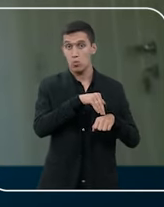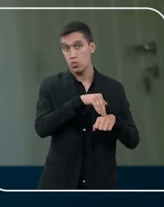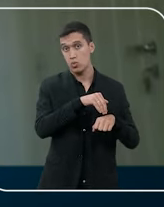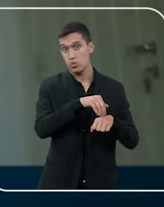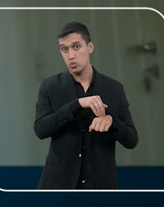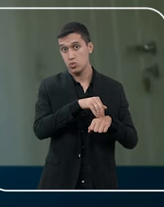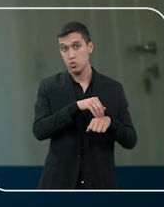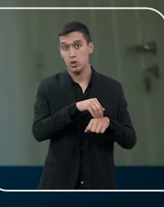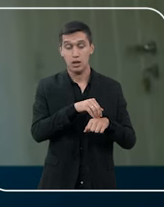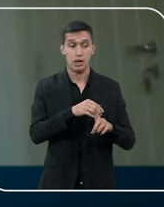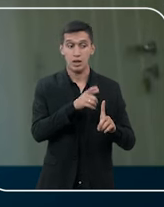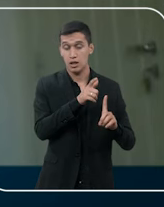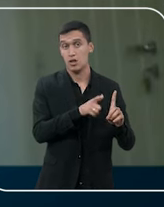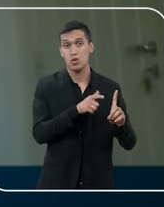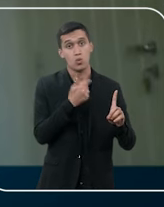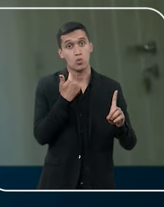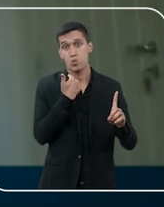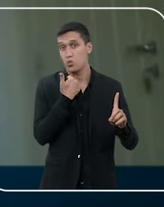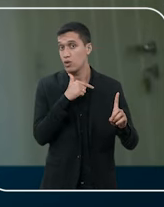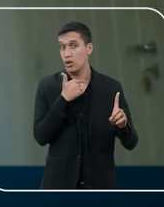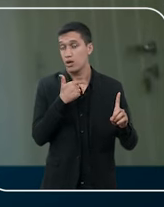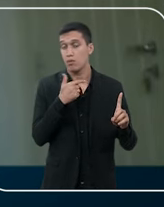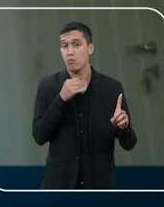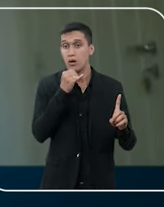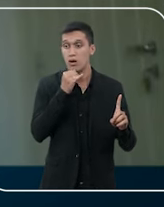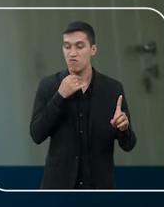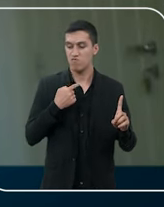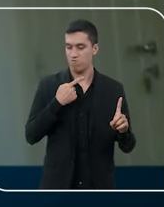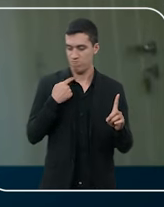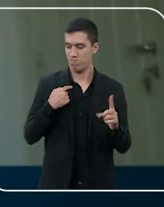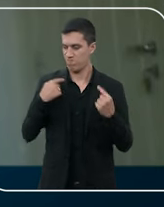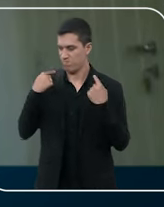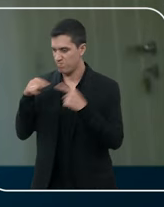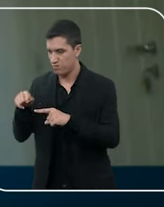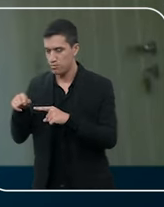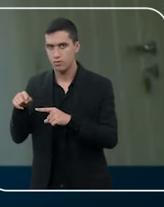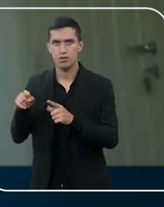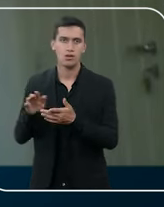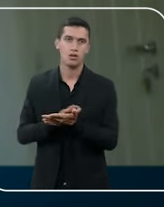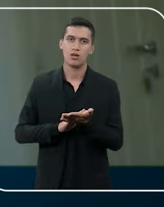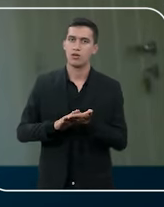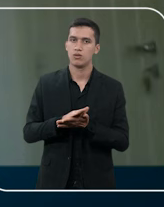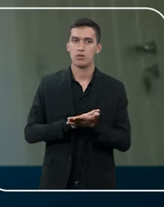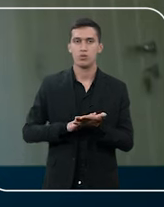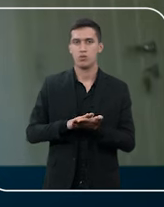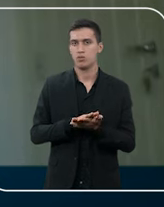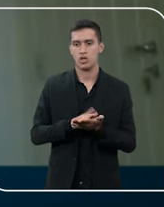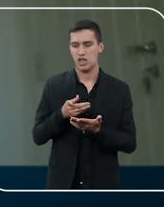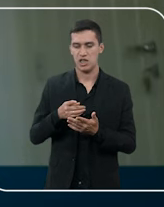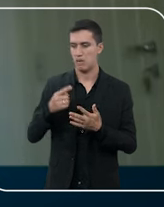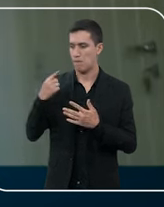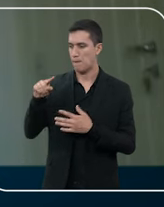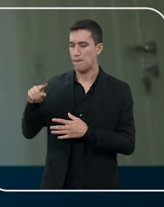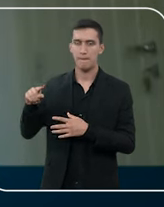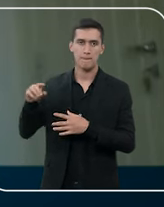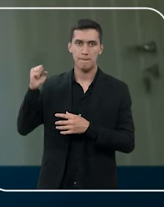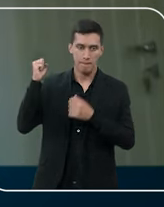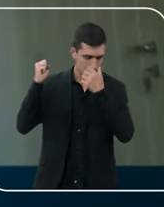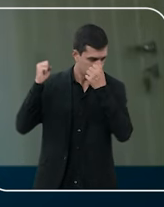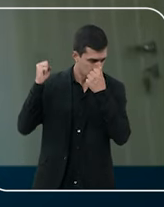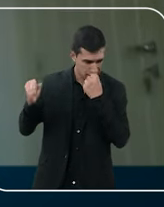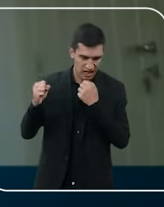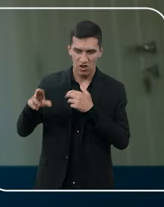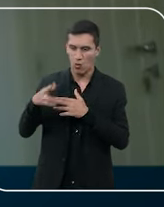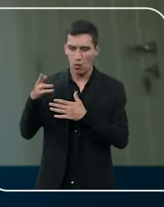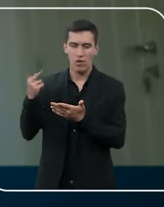né? O agente ele não tem a intenção de produzir o resultado ruim, né? Ele não tem a intenção de causar